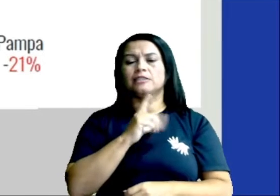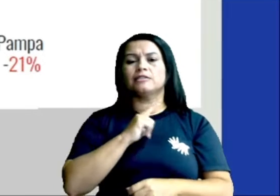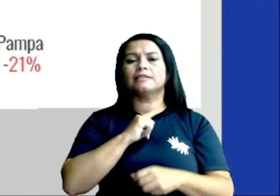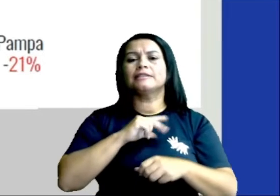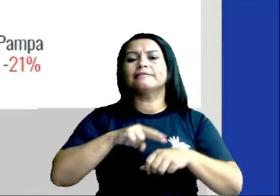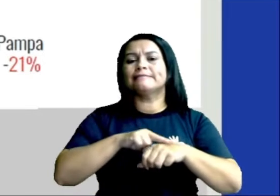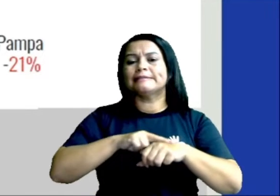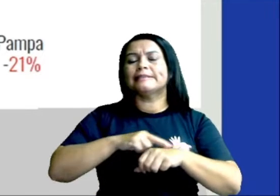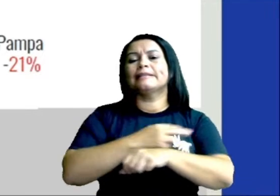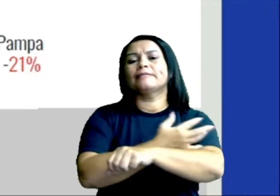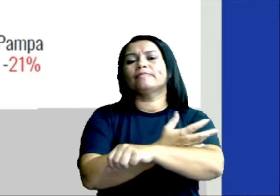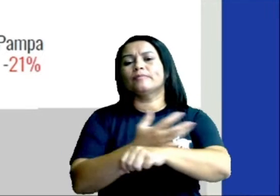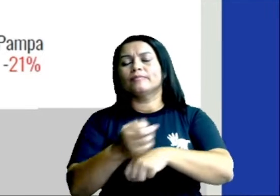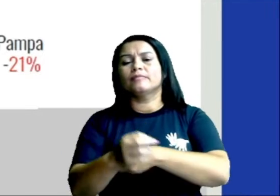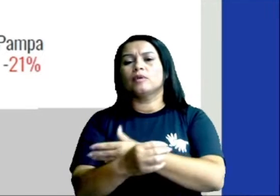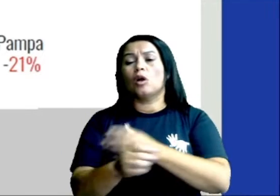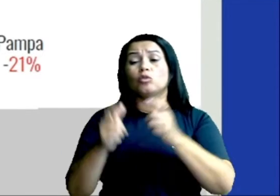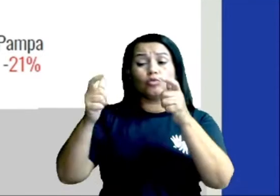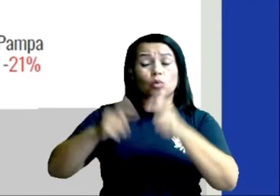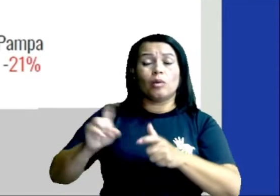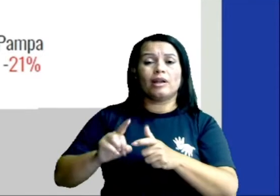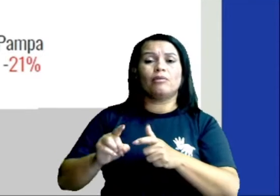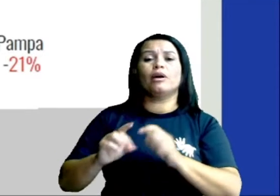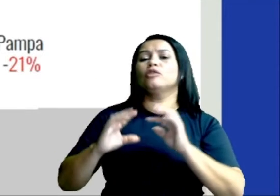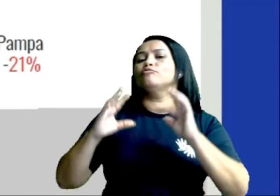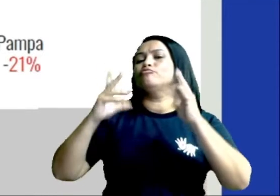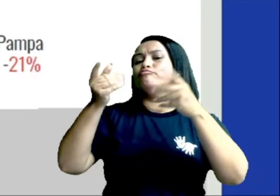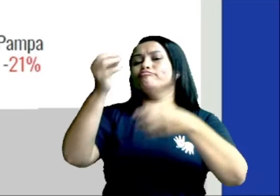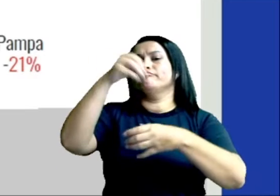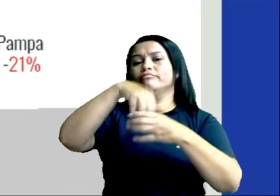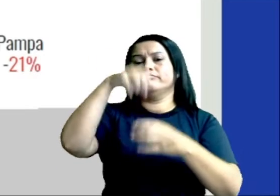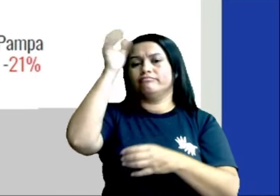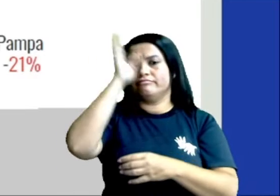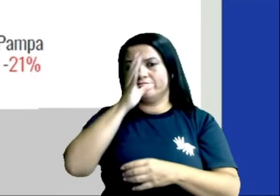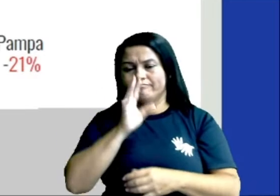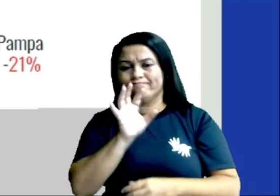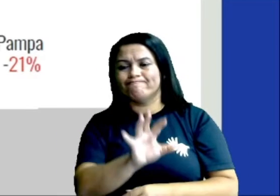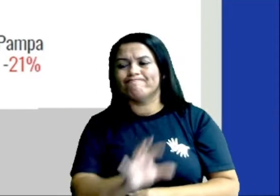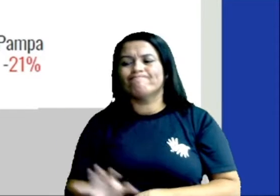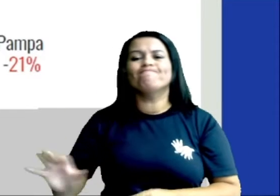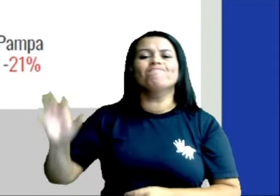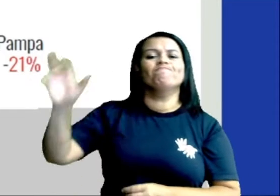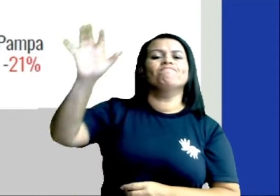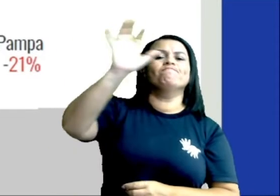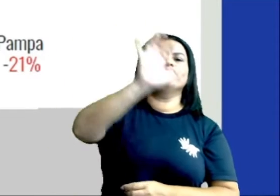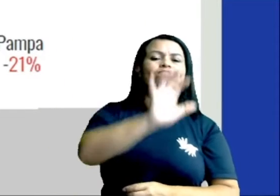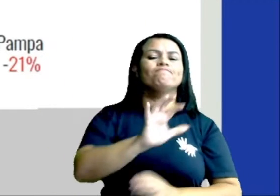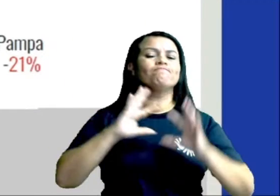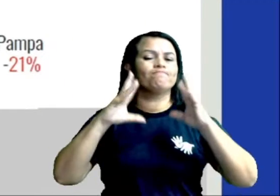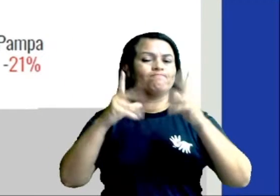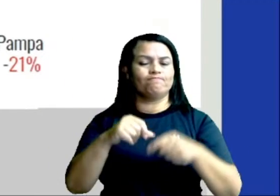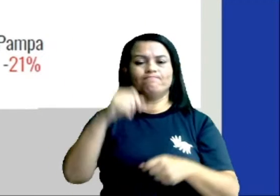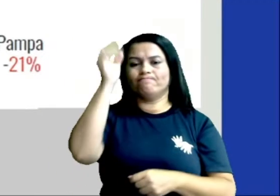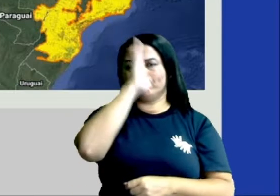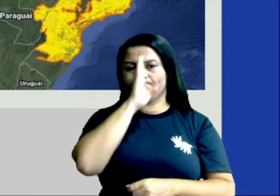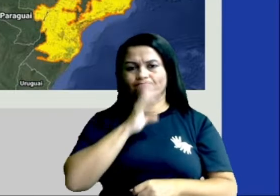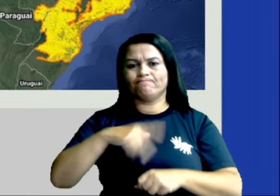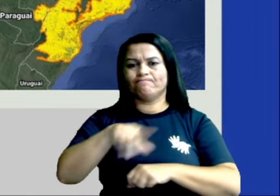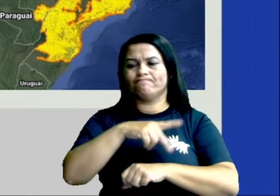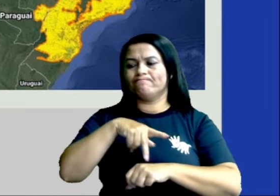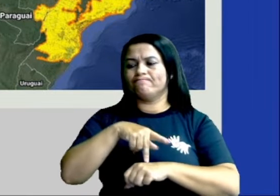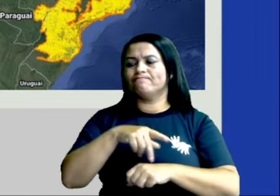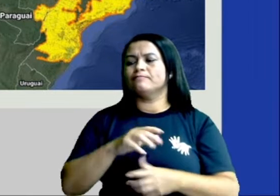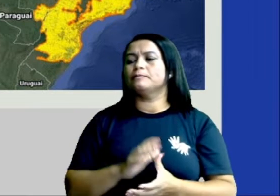é especificamente em um unicamente. Então esse processo acontece meio que de forma generalizada em todo o nosso